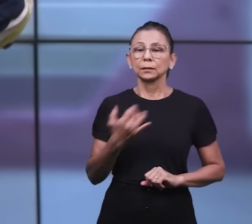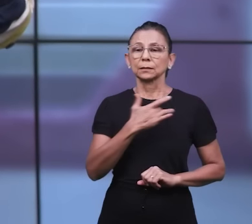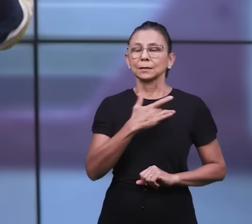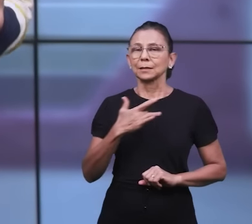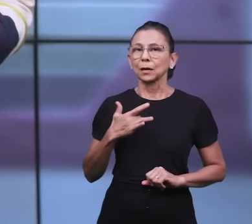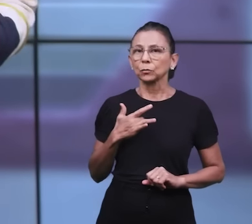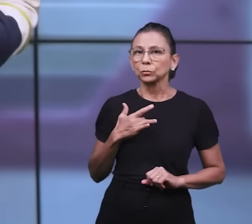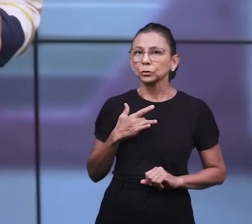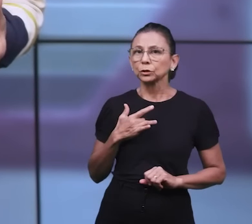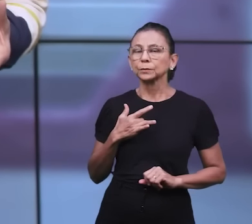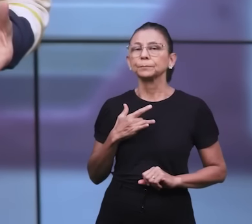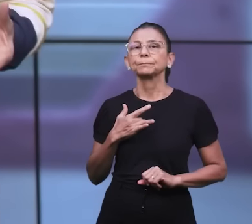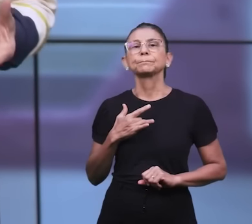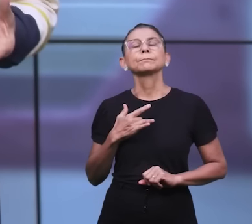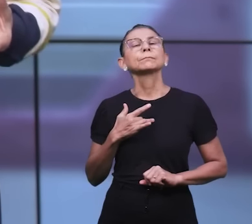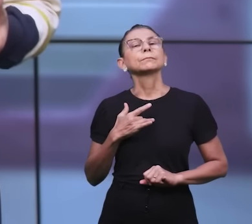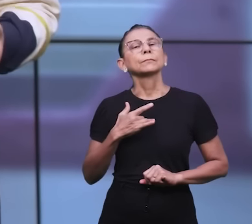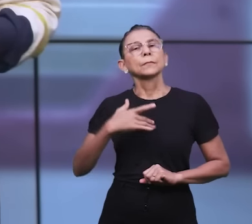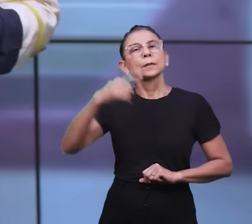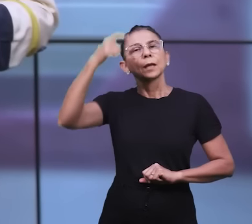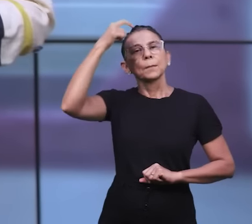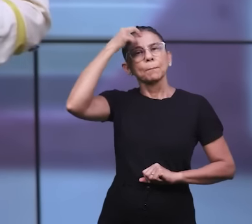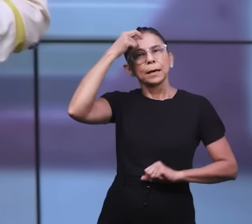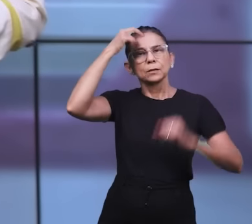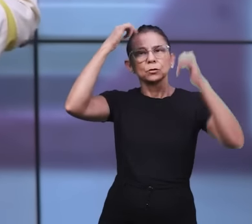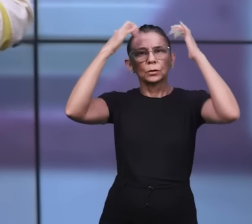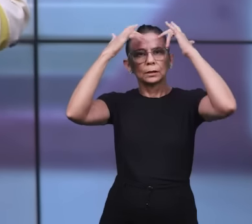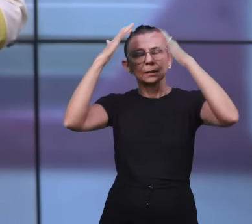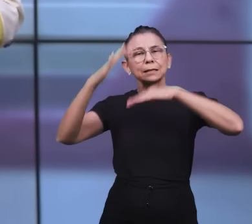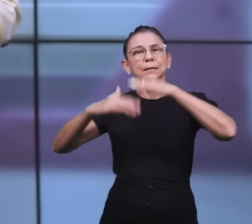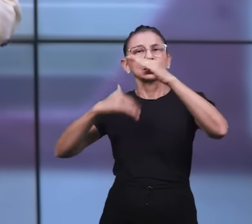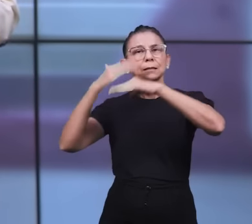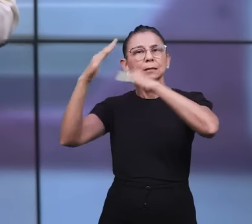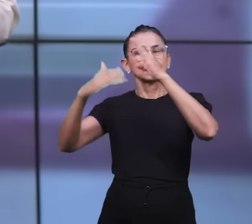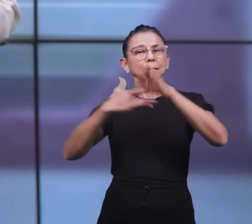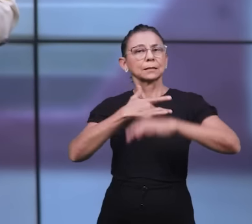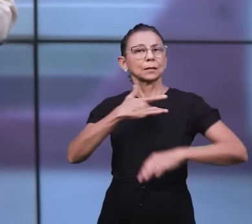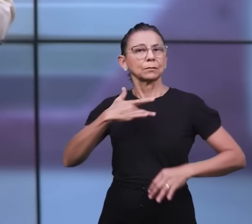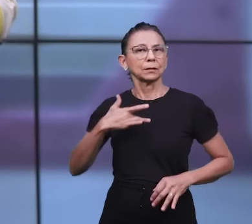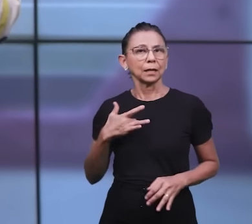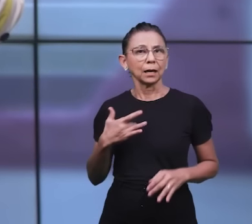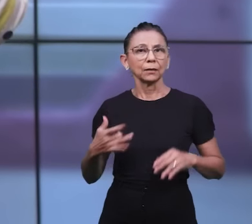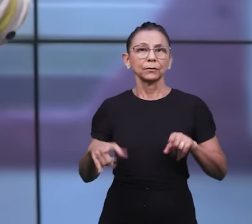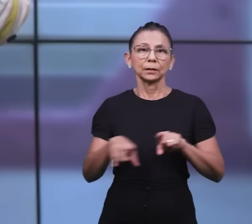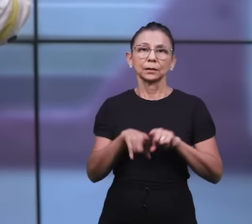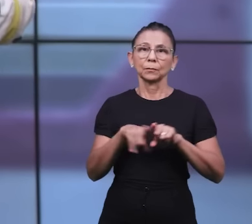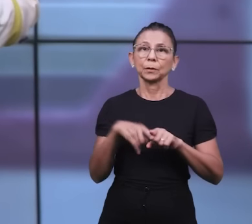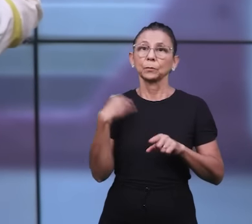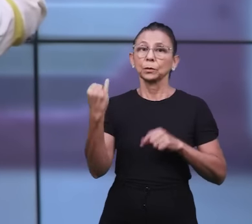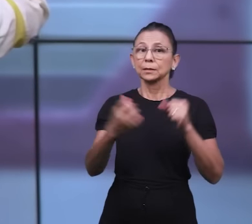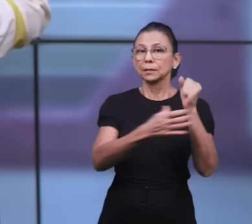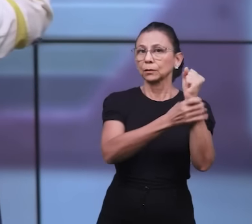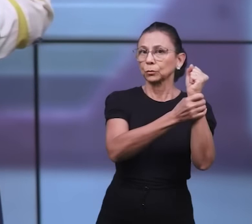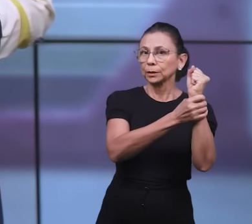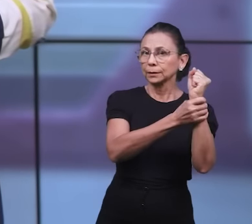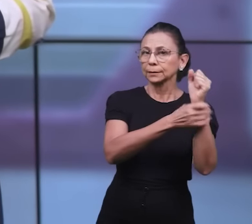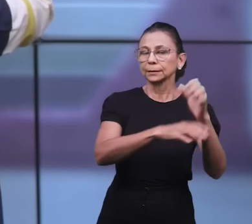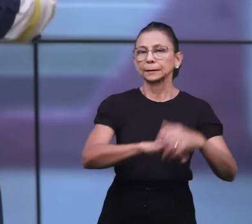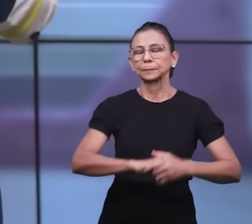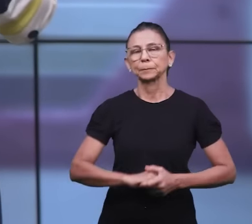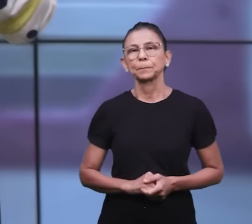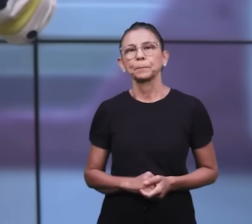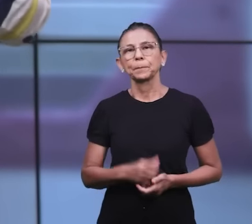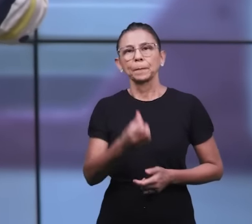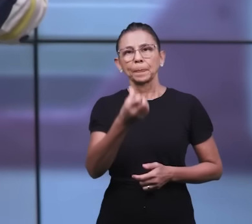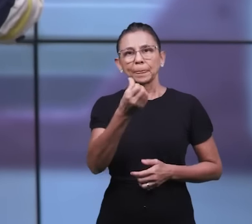mental o desenvolvimento saudável e a segurança dos nossos filhos para isso propomos seis orientações